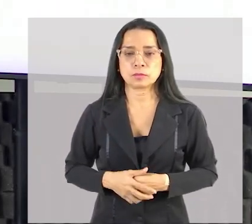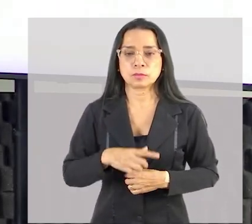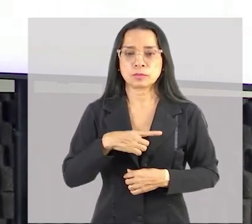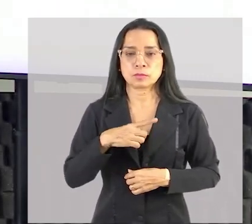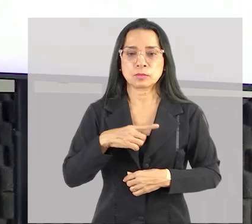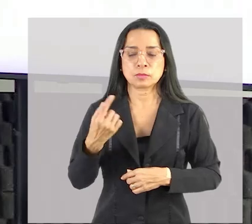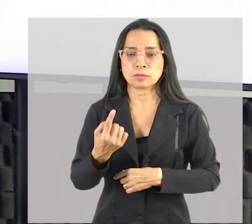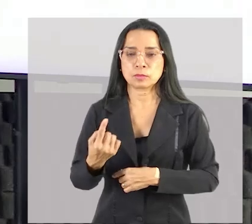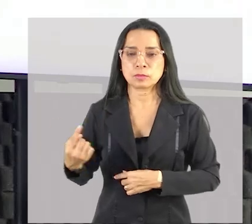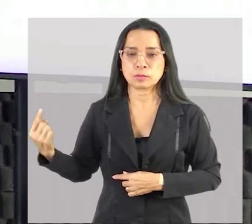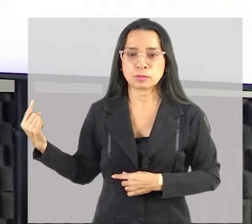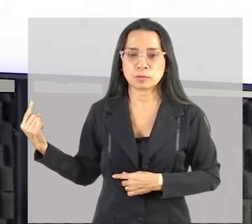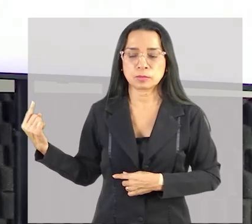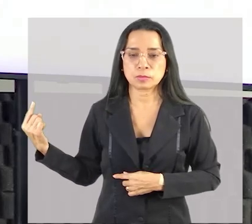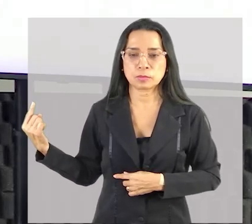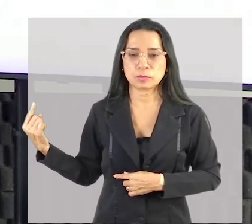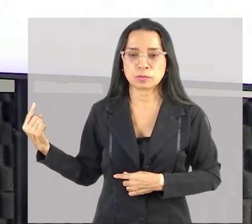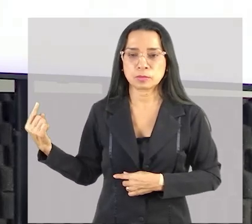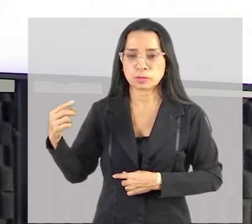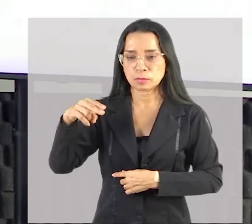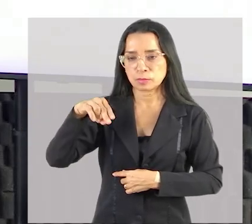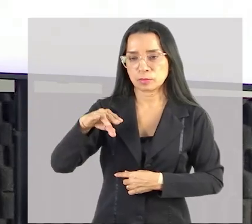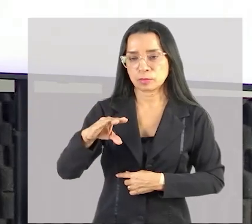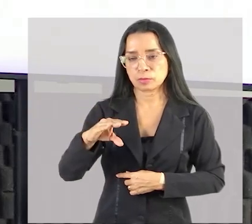ter um nitrocomposto.